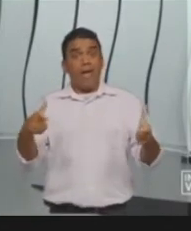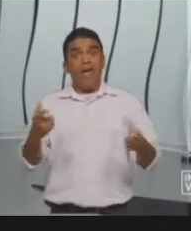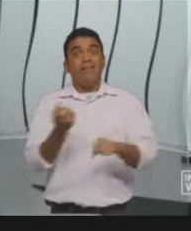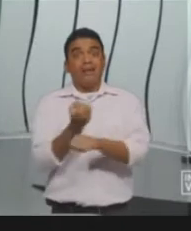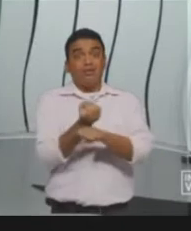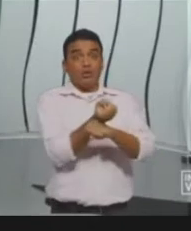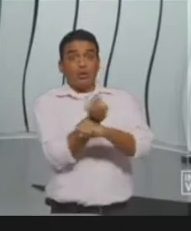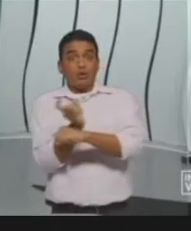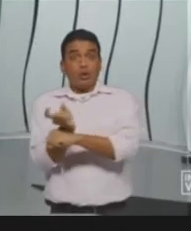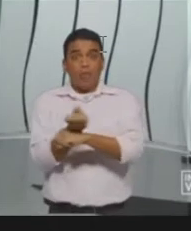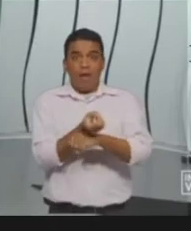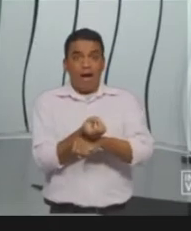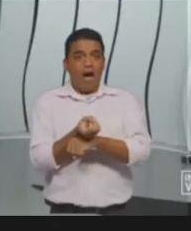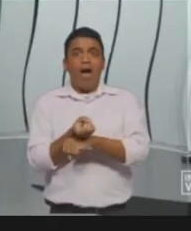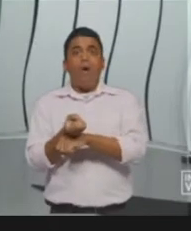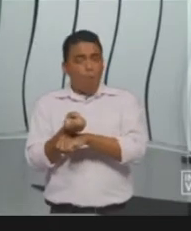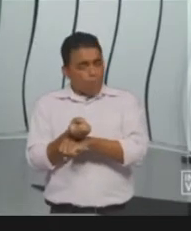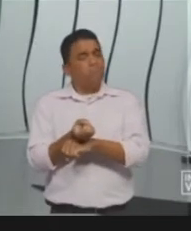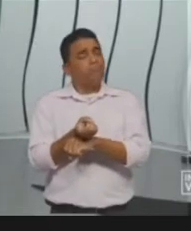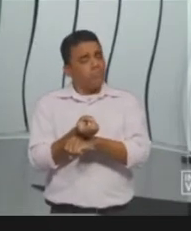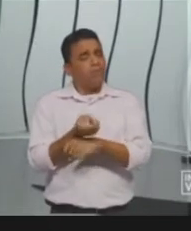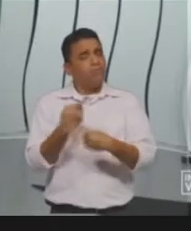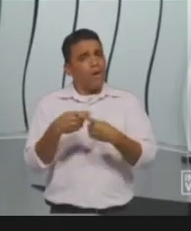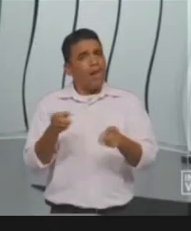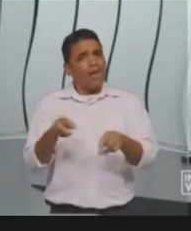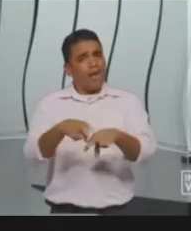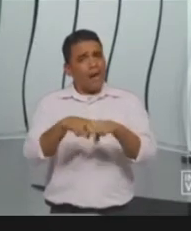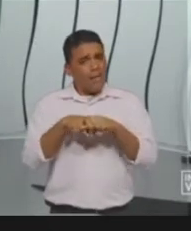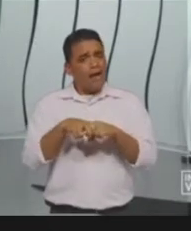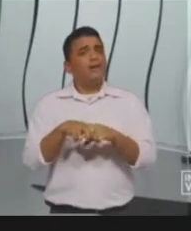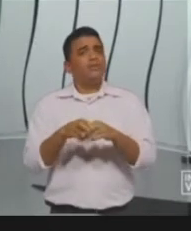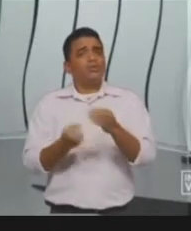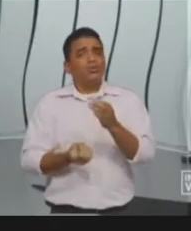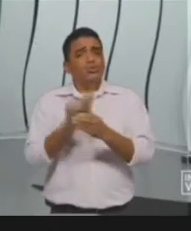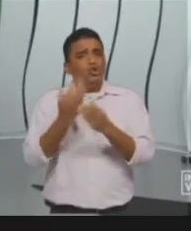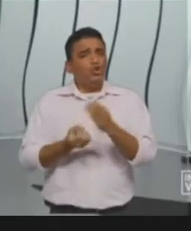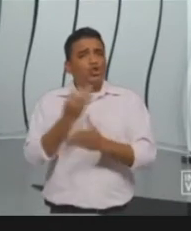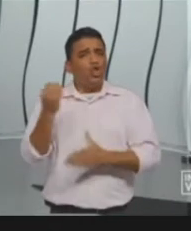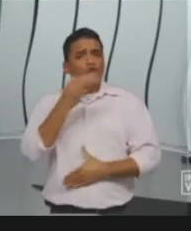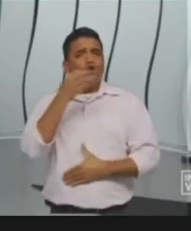escorpiões capazes de fazer esse processo aí.